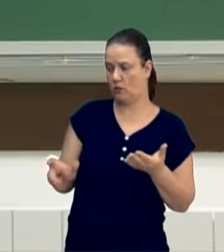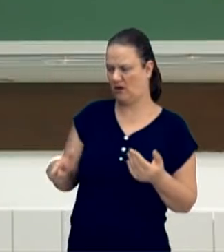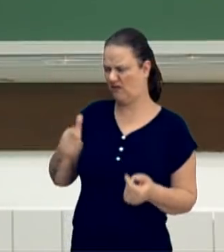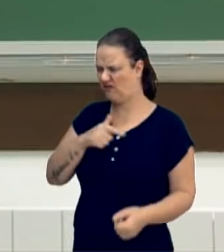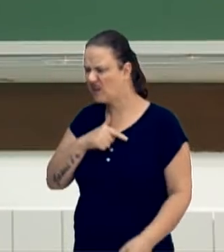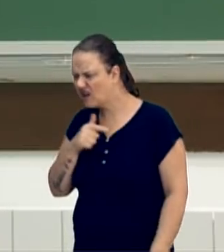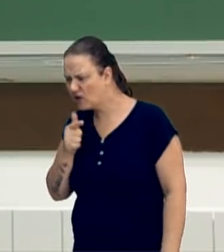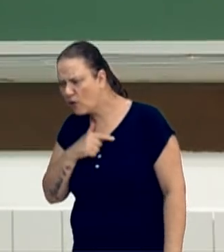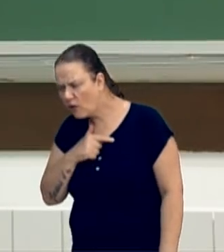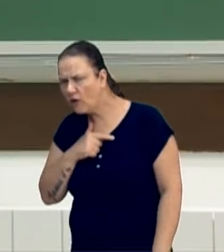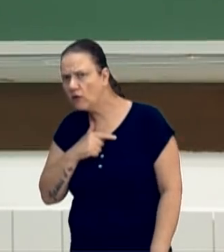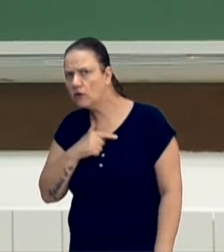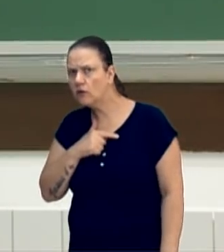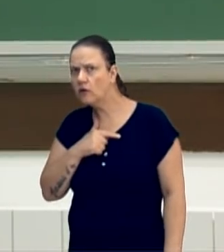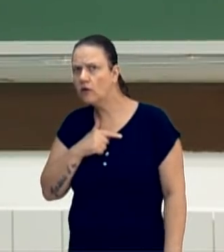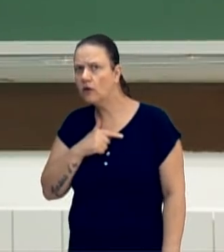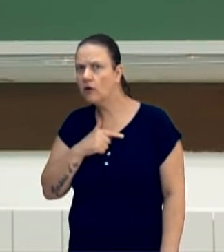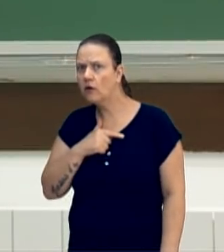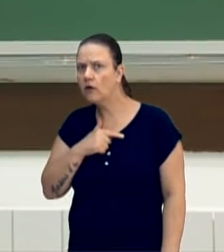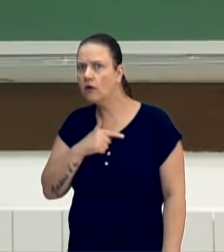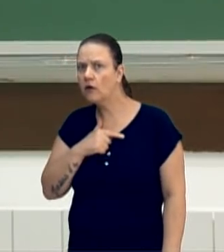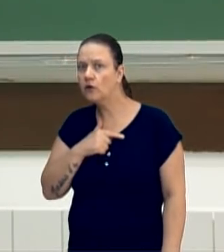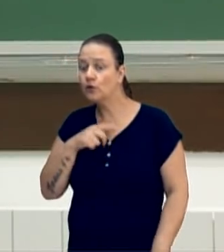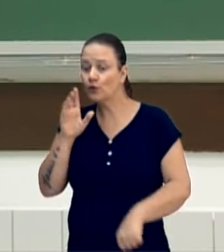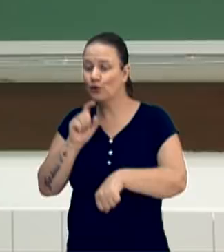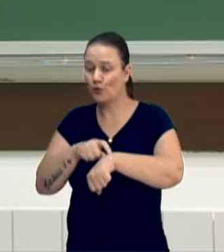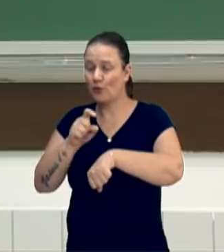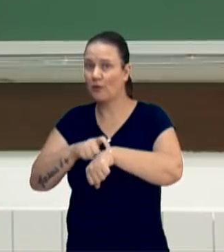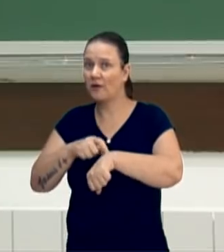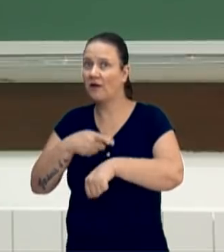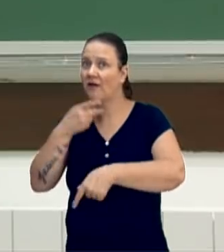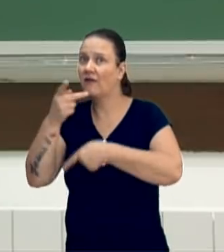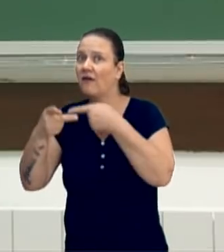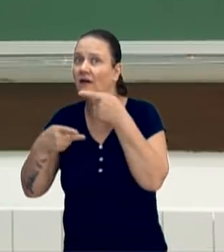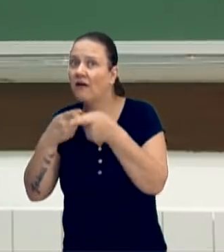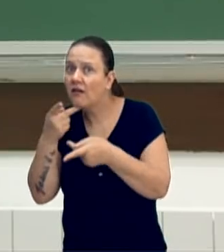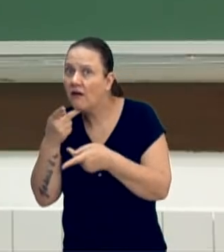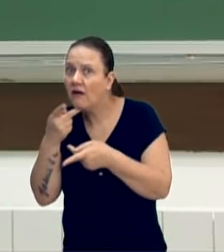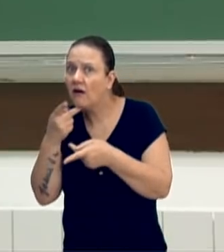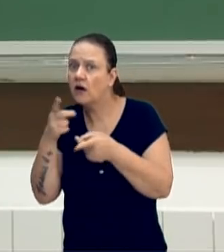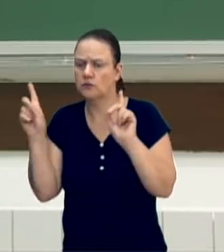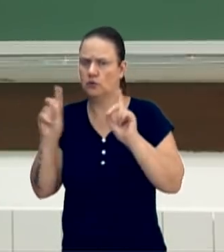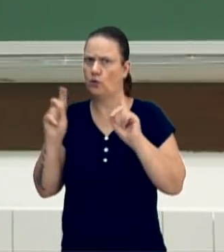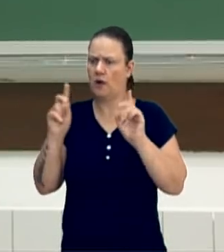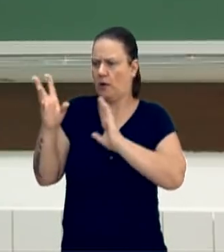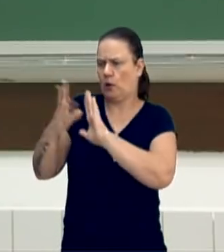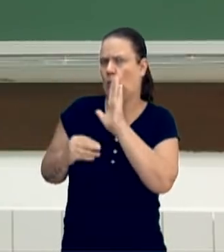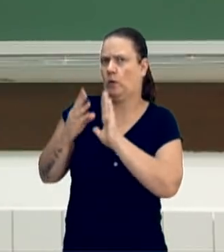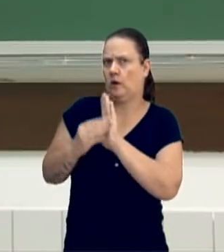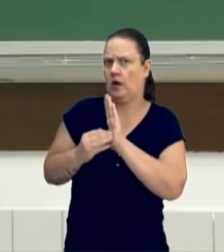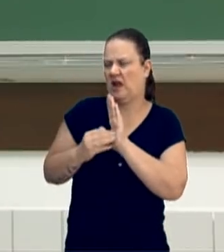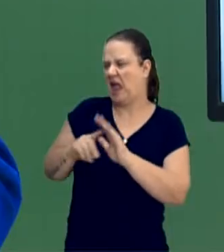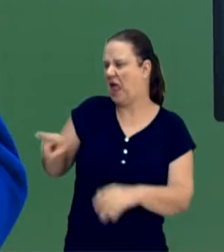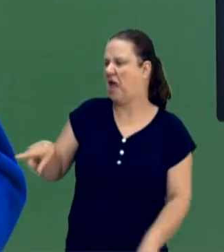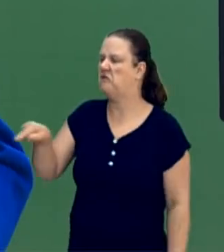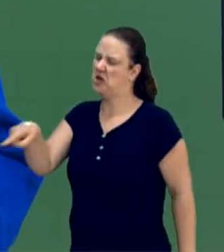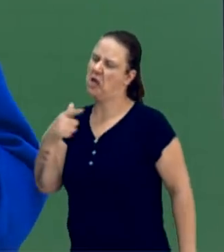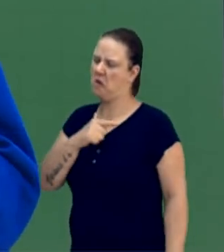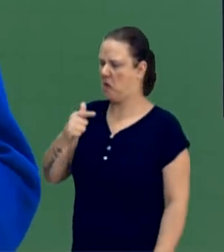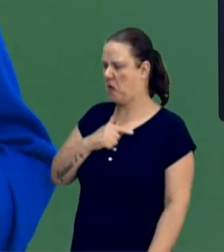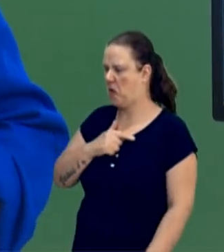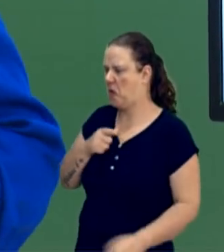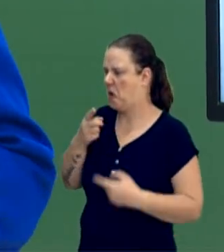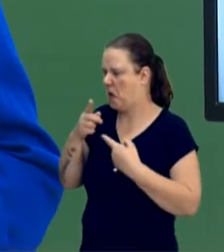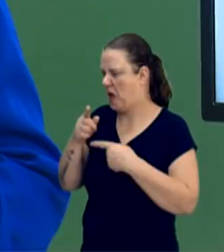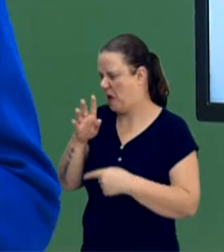de quando as pessoas falam. Não é que é para a gente falar assim. Não é para a gente chamar o coleguinha de